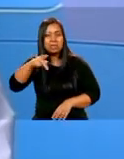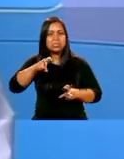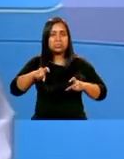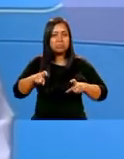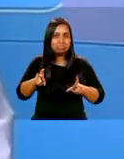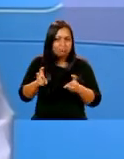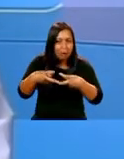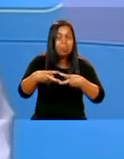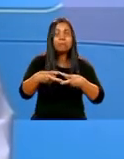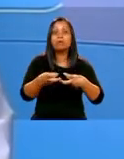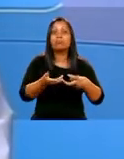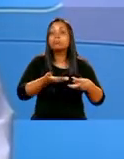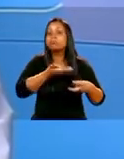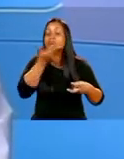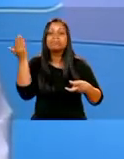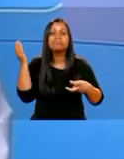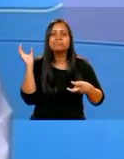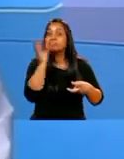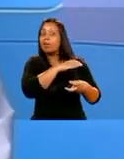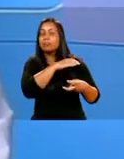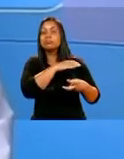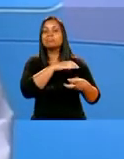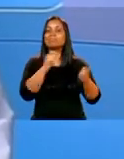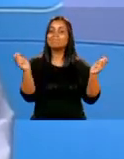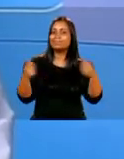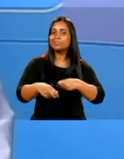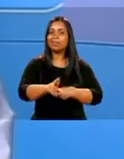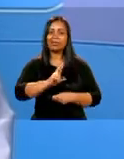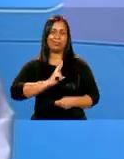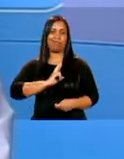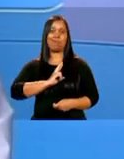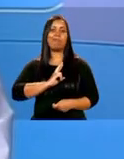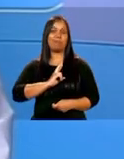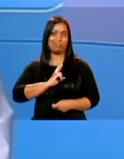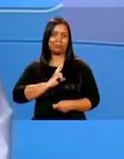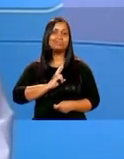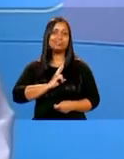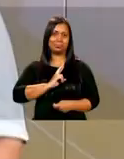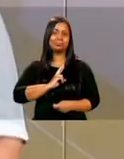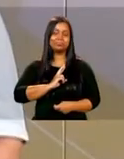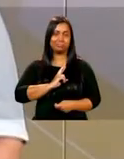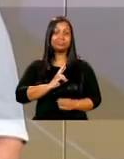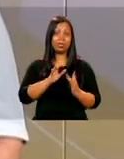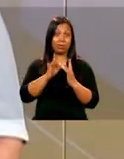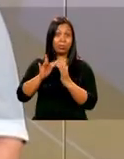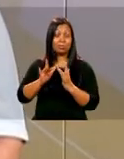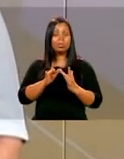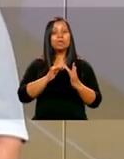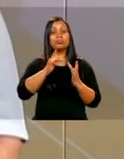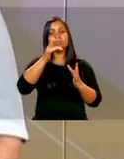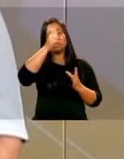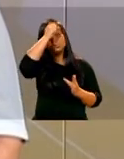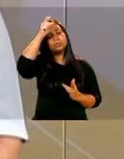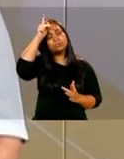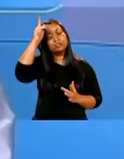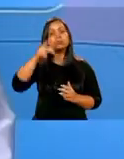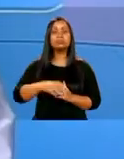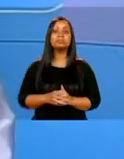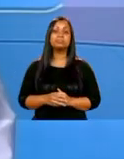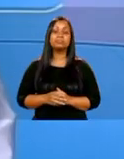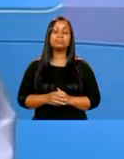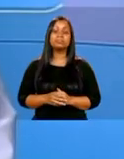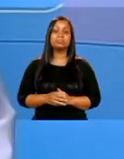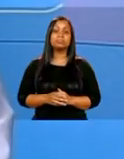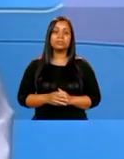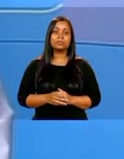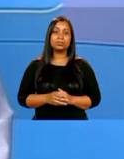é fácil, é rápido. Né? Então, elas conseguem ter o contato com essas prefeituras, né? O